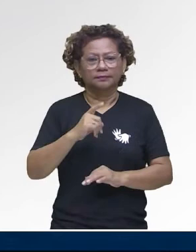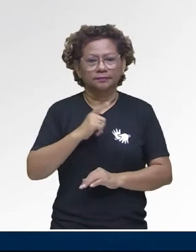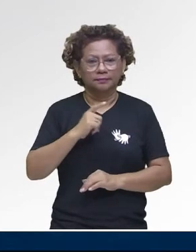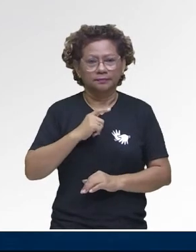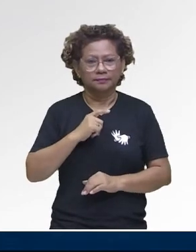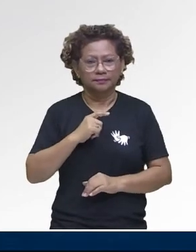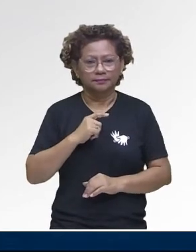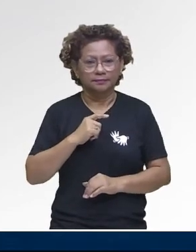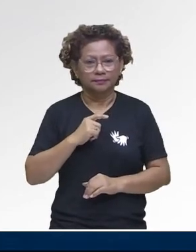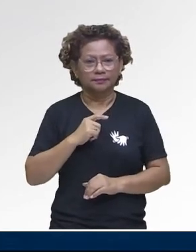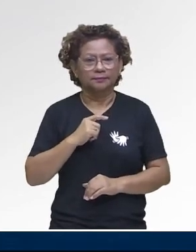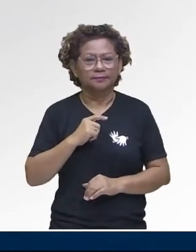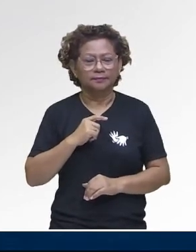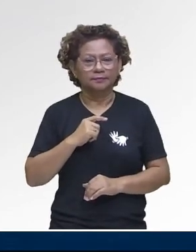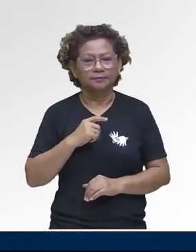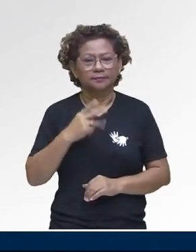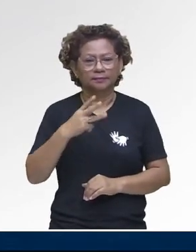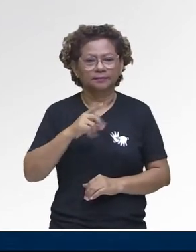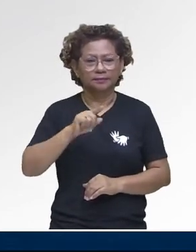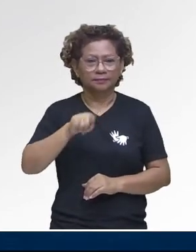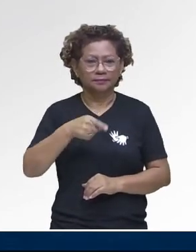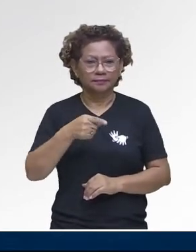casa dos inteiros e